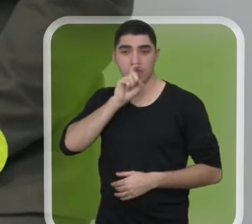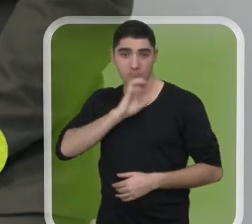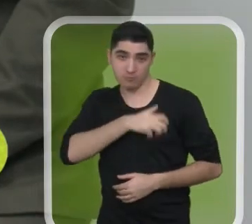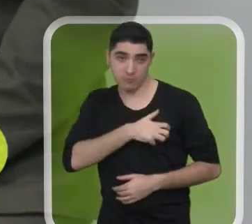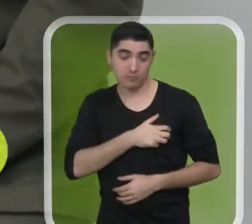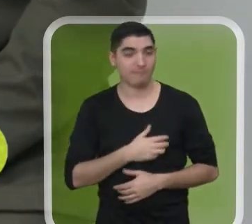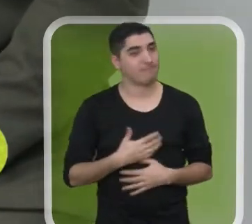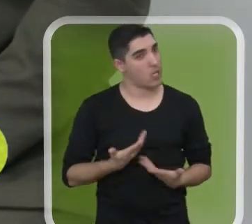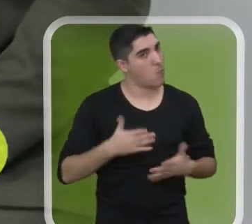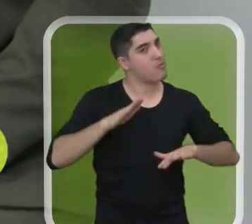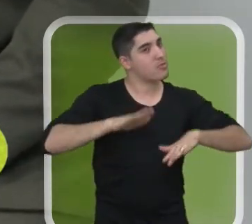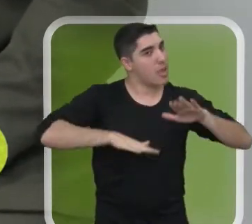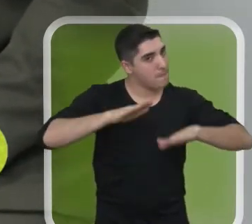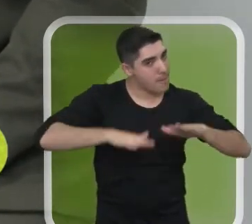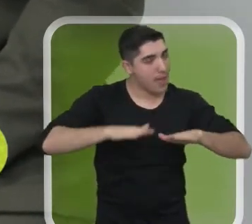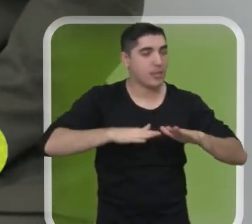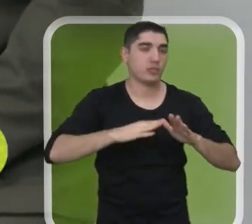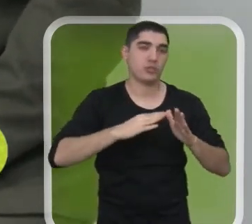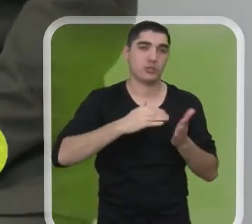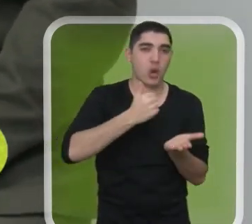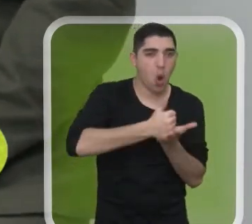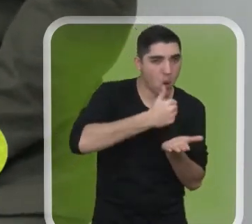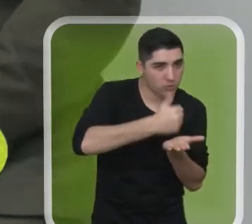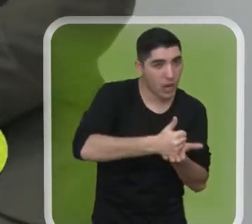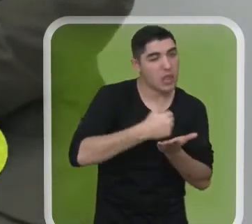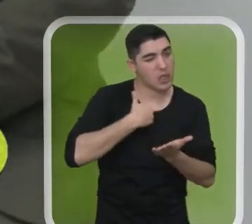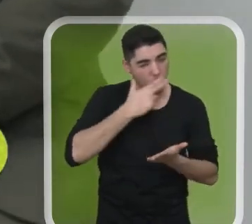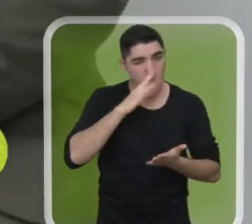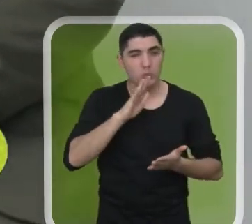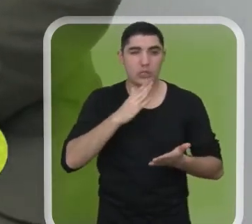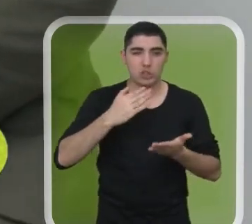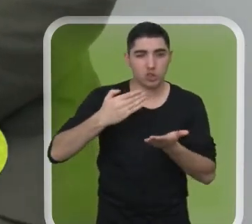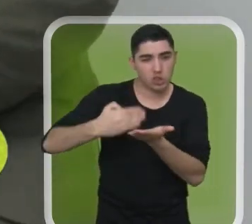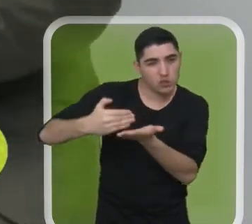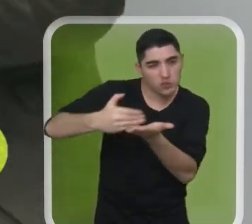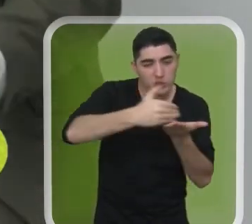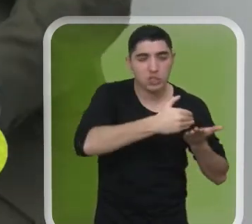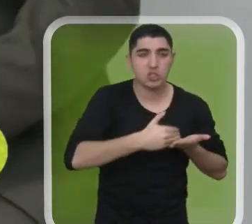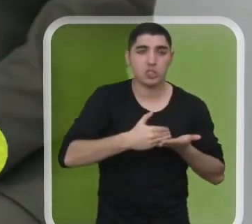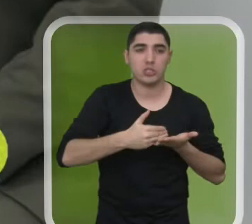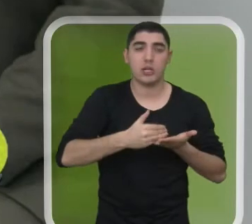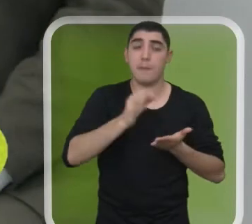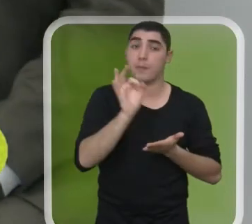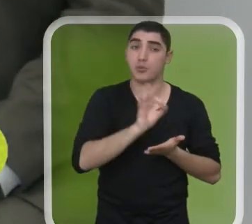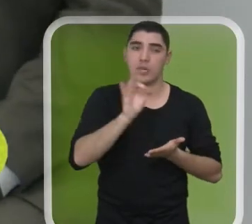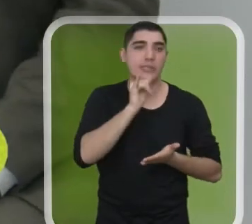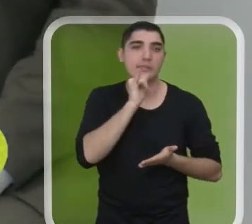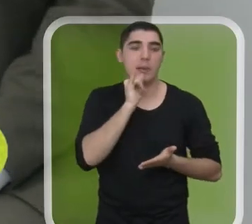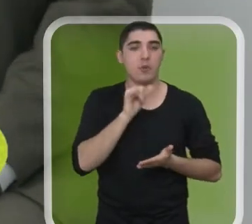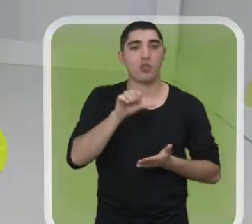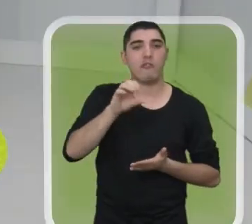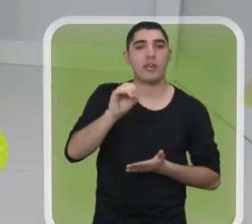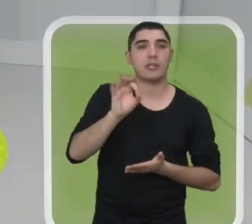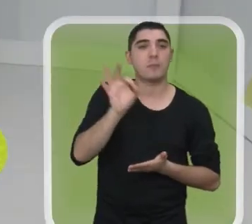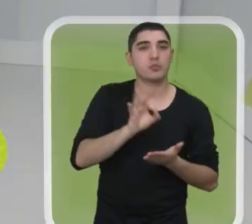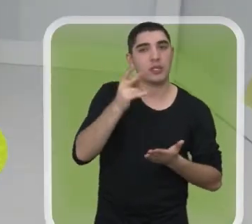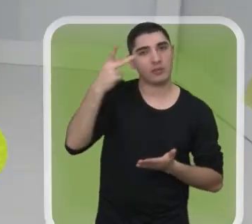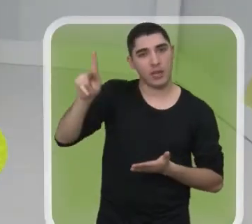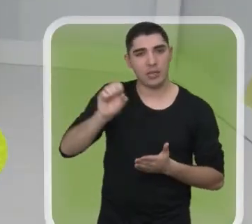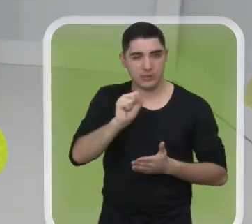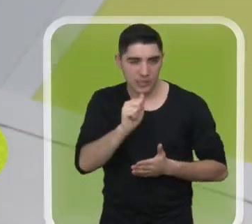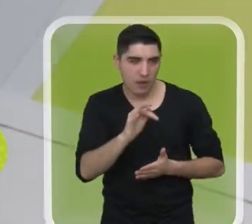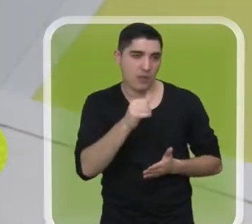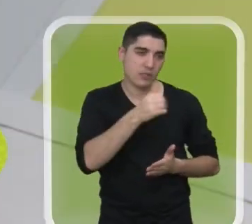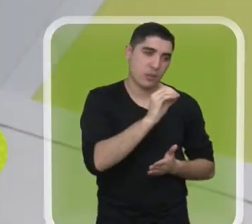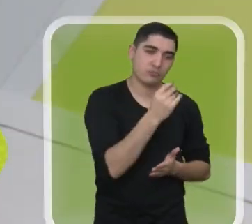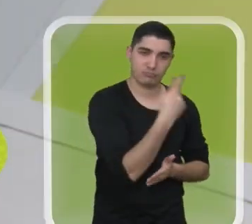contrato. Eu entendo que divide em porcentagens, conforme 90% para a SAF, 10% para o São José. Obviamente que isso é negociável. Se a SAF achar